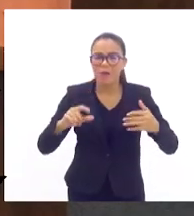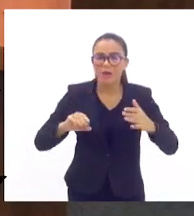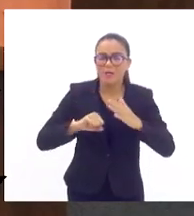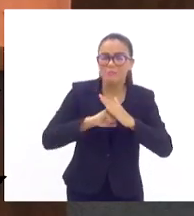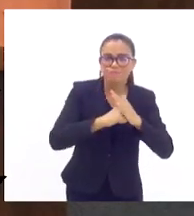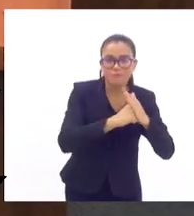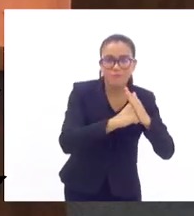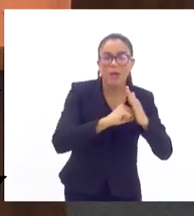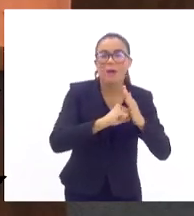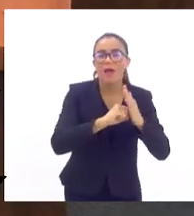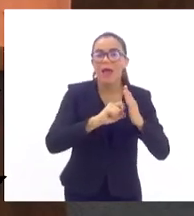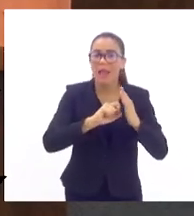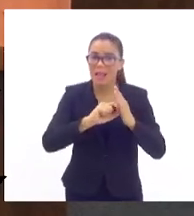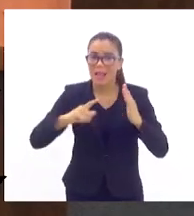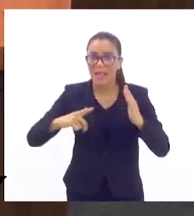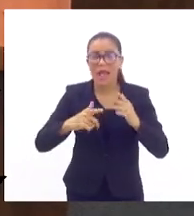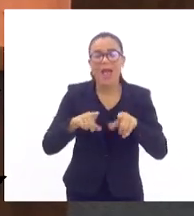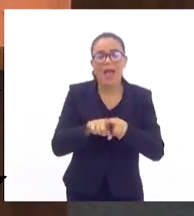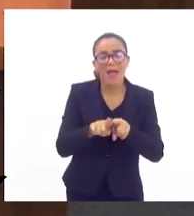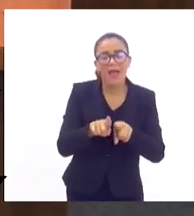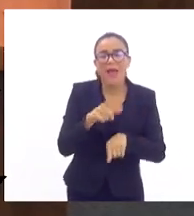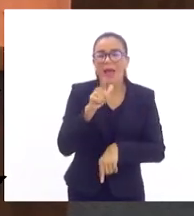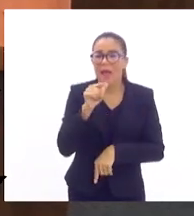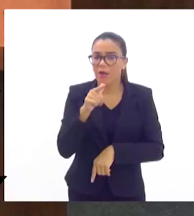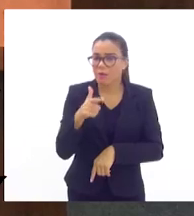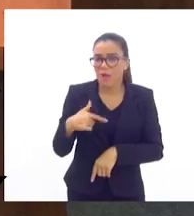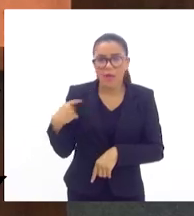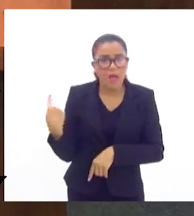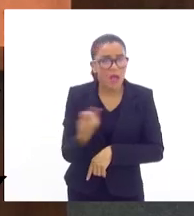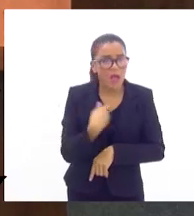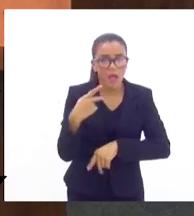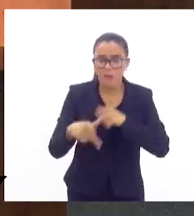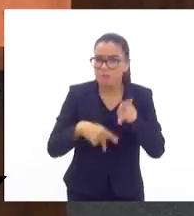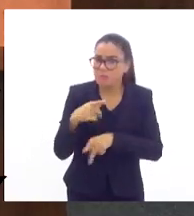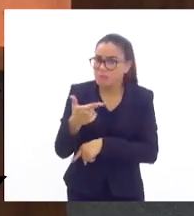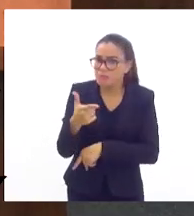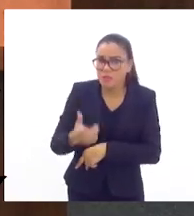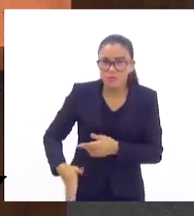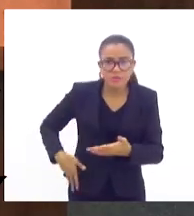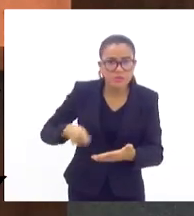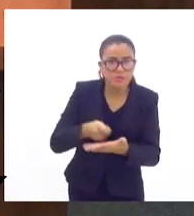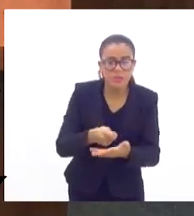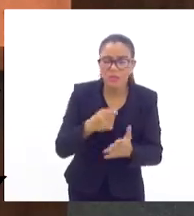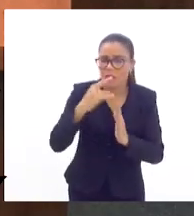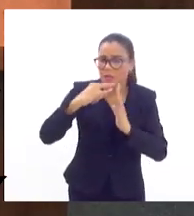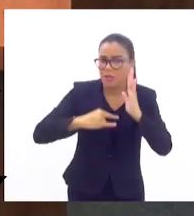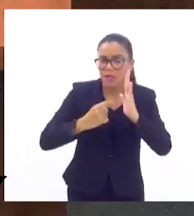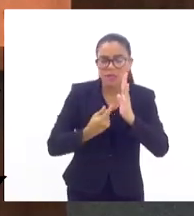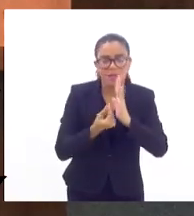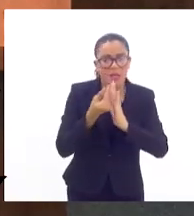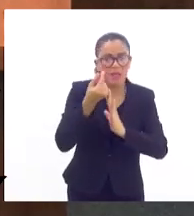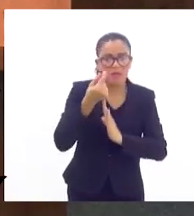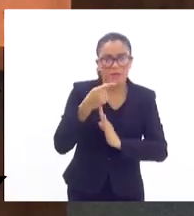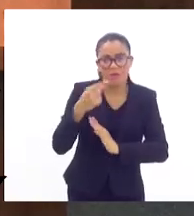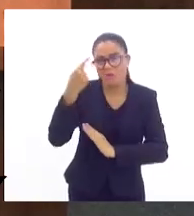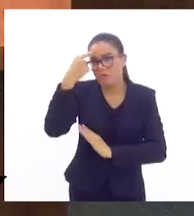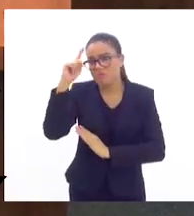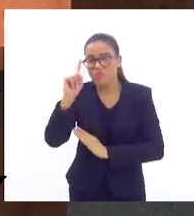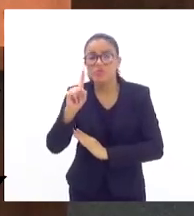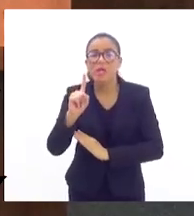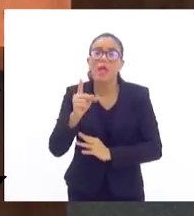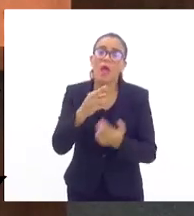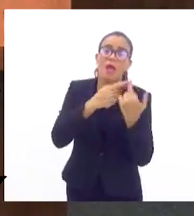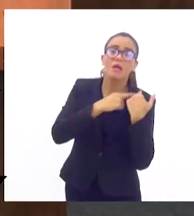população. A população não tem condição de pagar essa tarifa. Quero pedir à agência reguladora, não sei se compete à agência reguladora, mas a quem